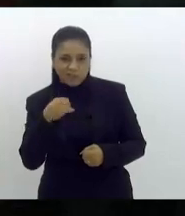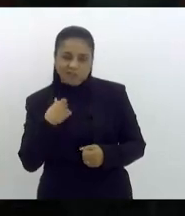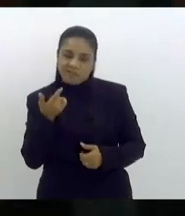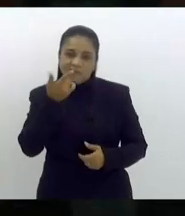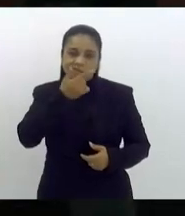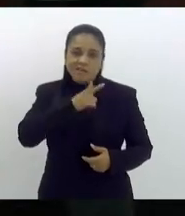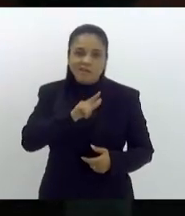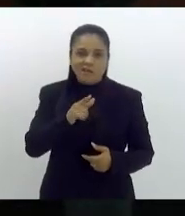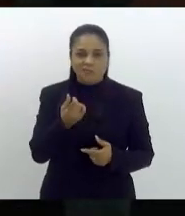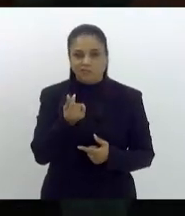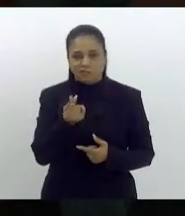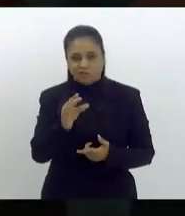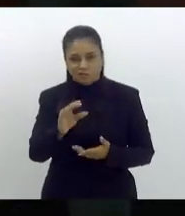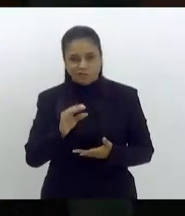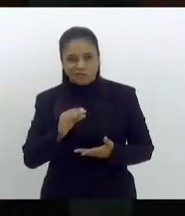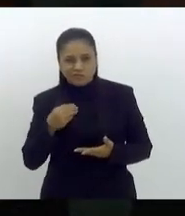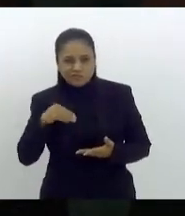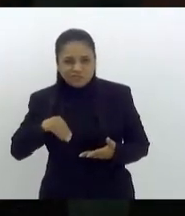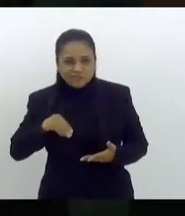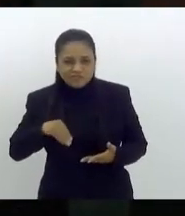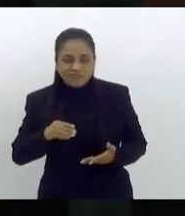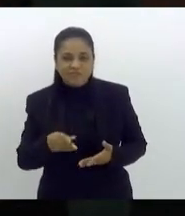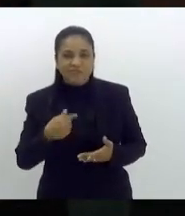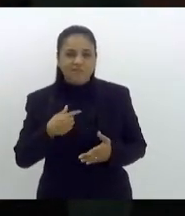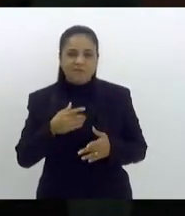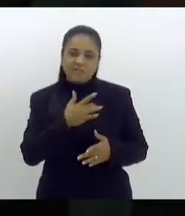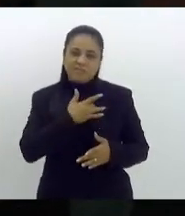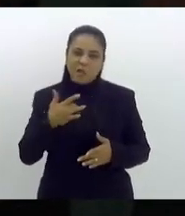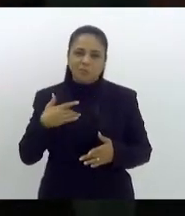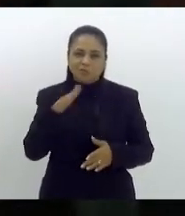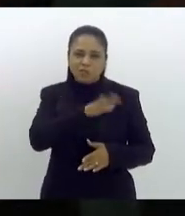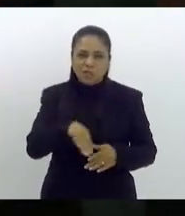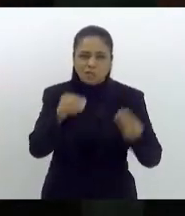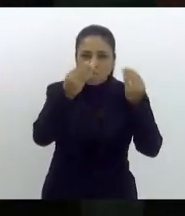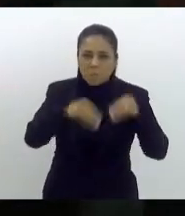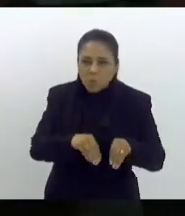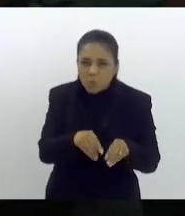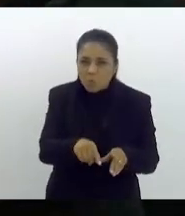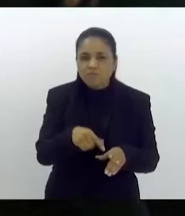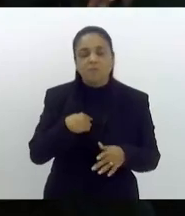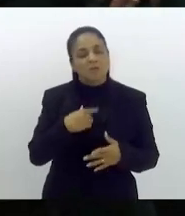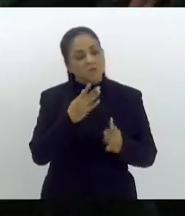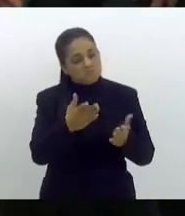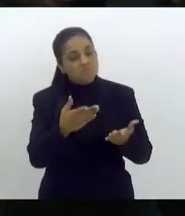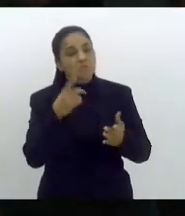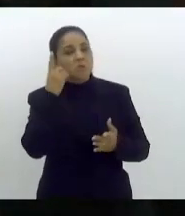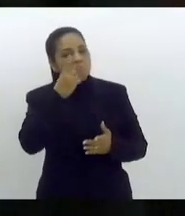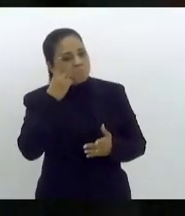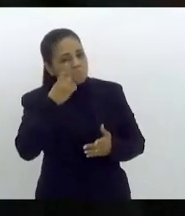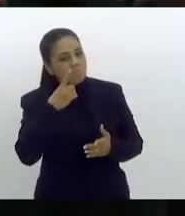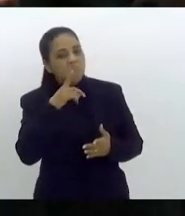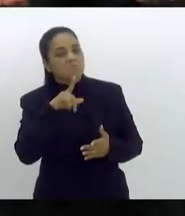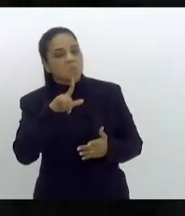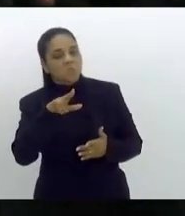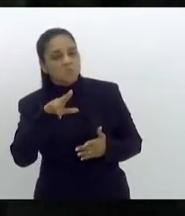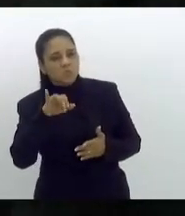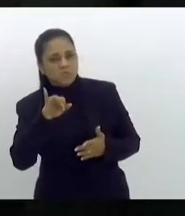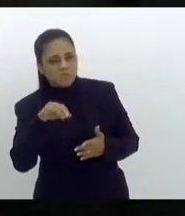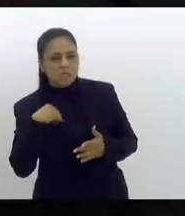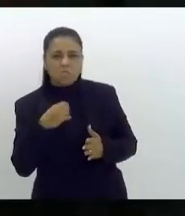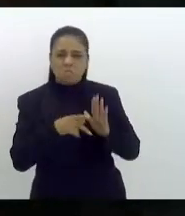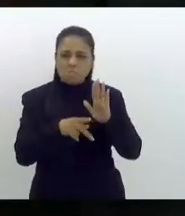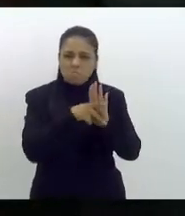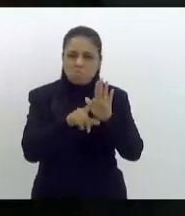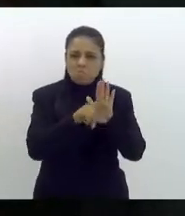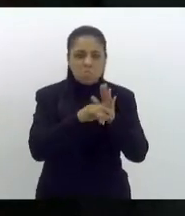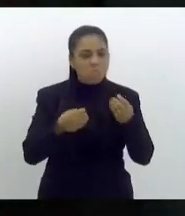isso Deputado da Lucinha seu projeto é muito bom é muito bom é apoio essa luta a bancada